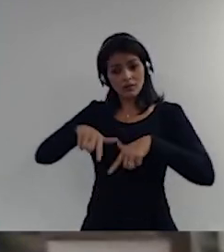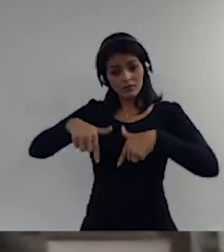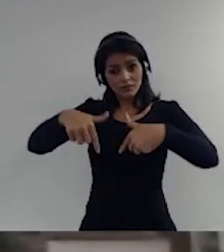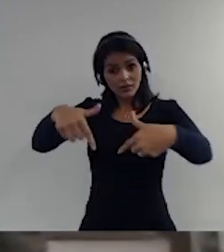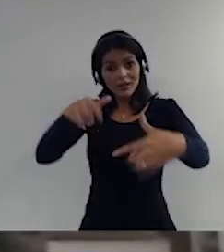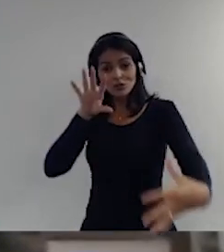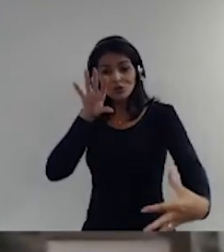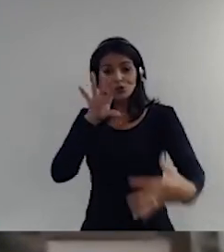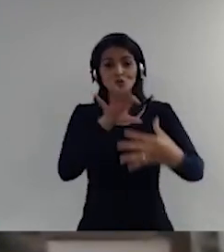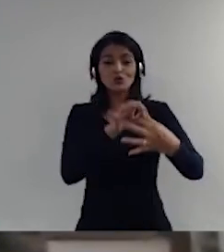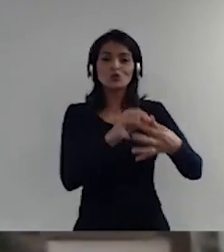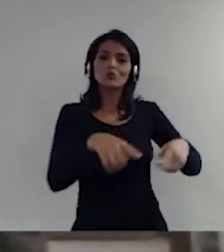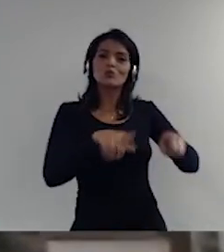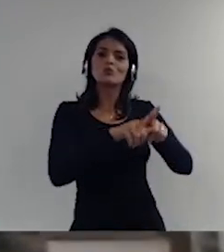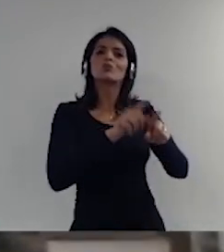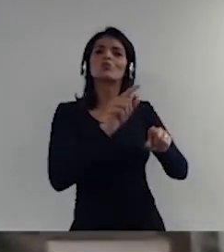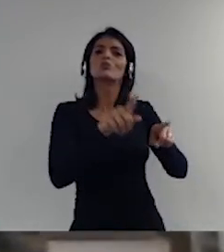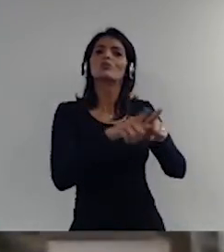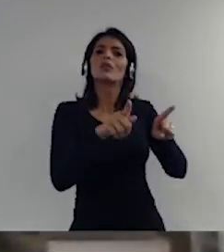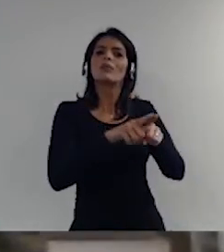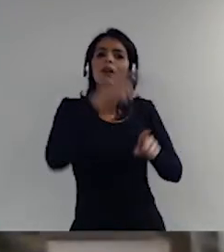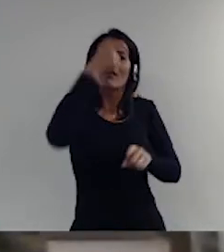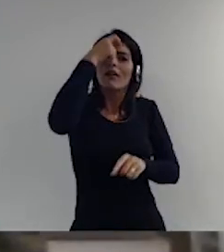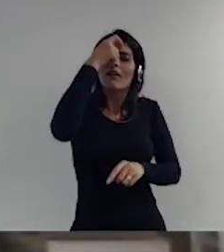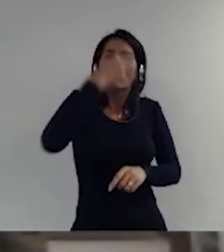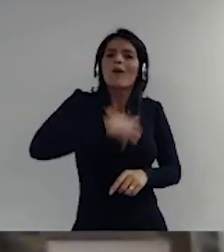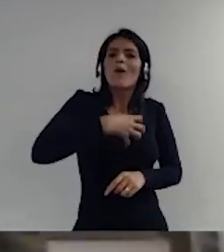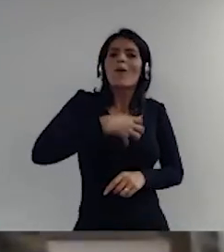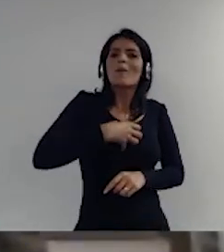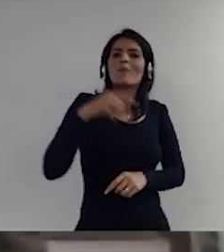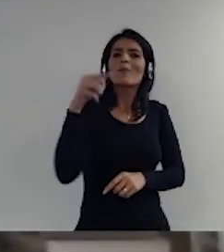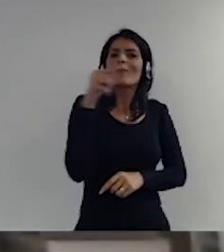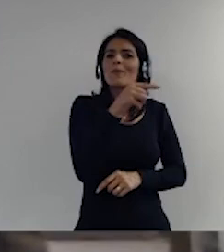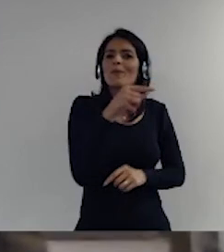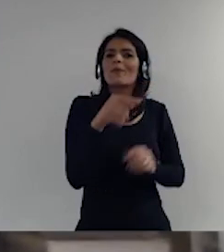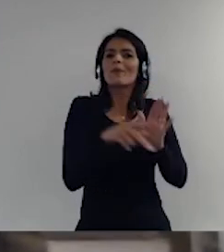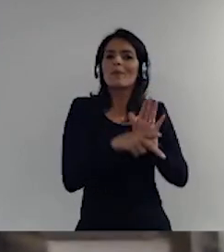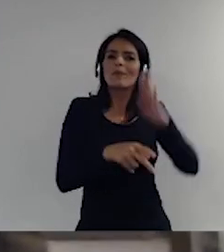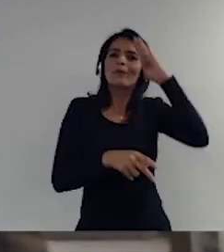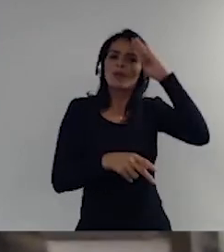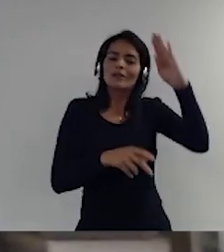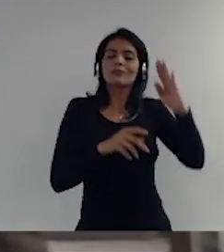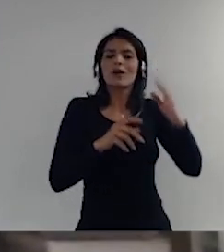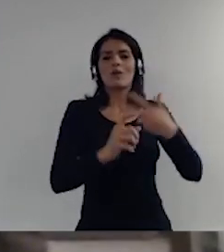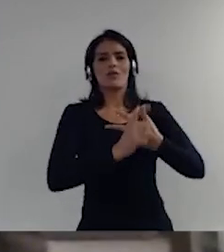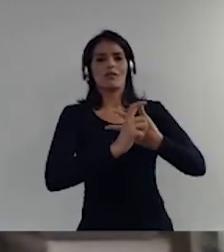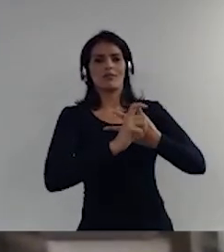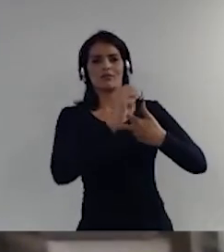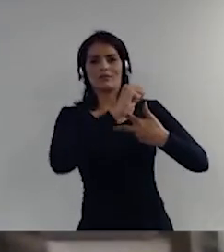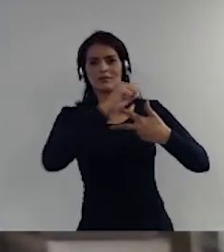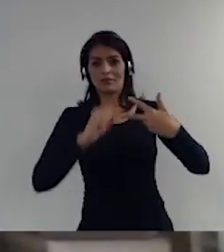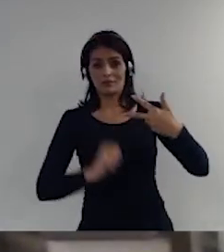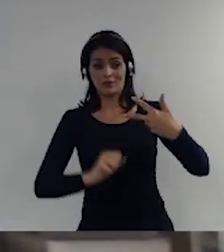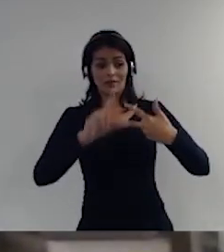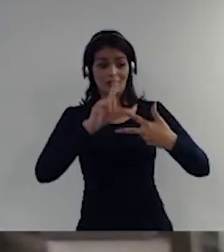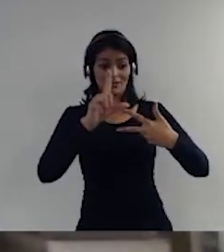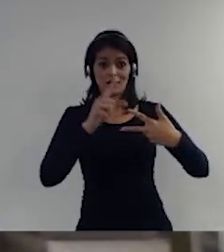aliadas a um comportamento também de bom senso por parte dos principais agentes, levaram a